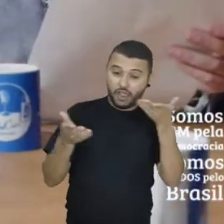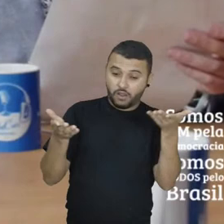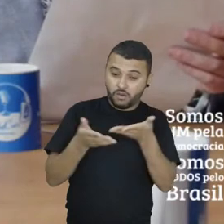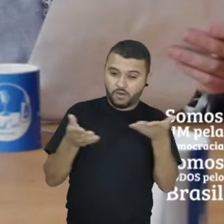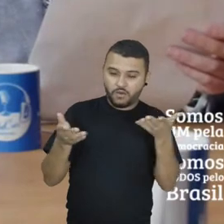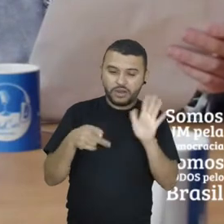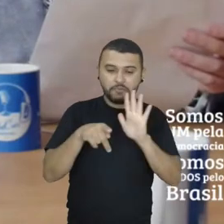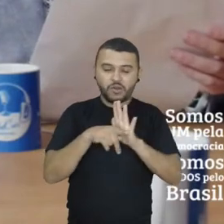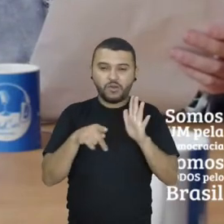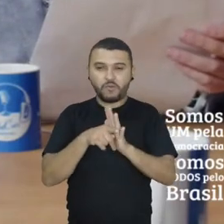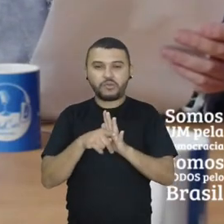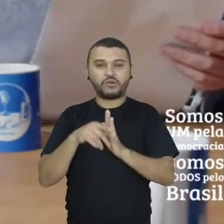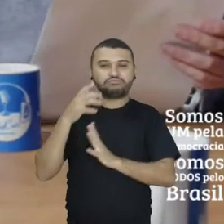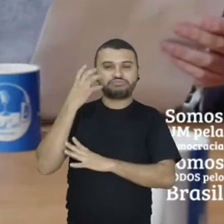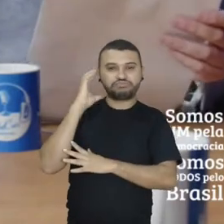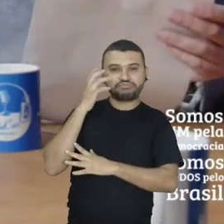podcast